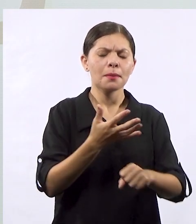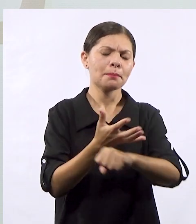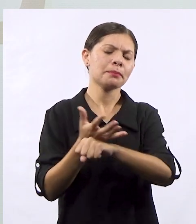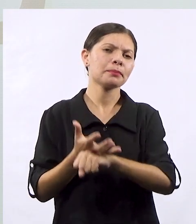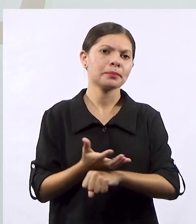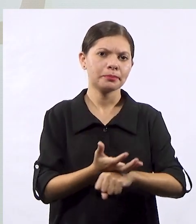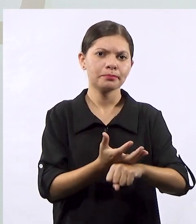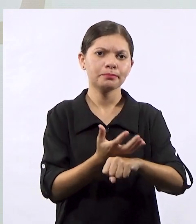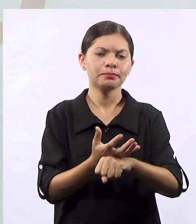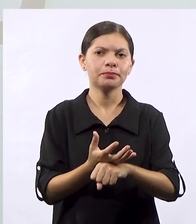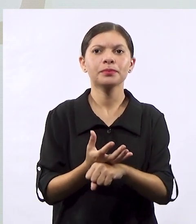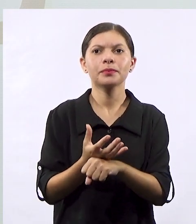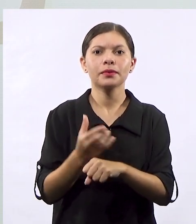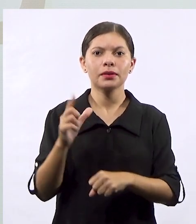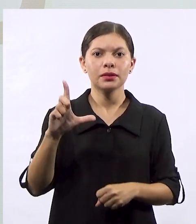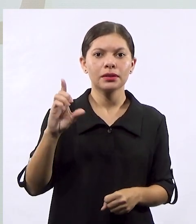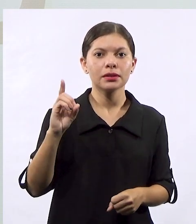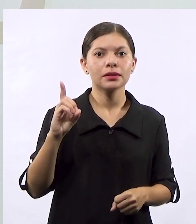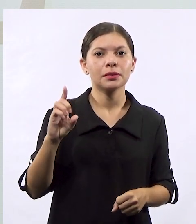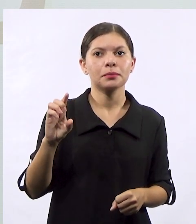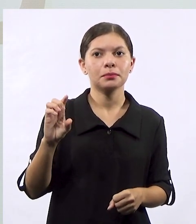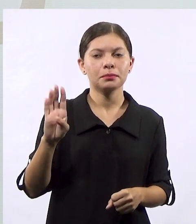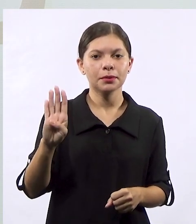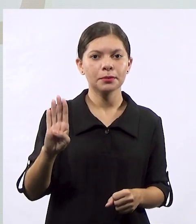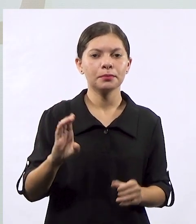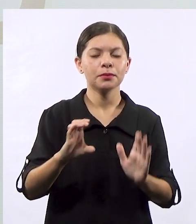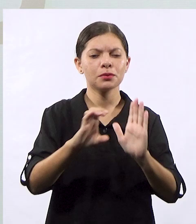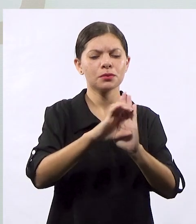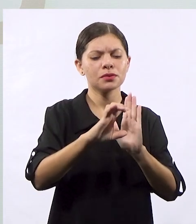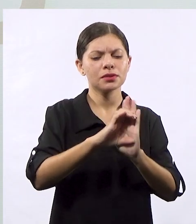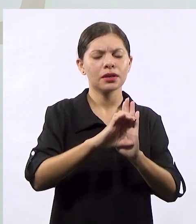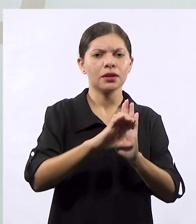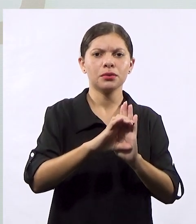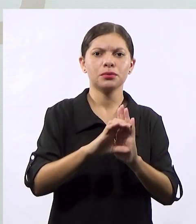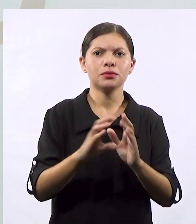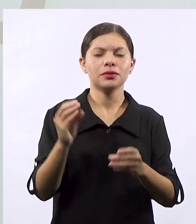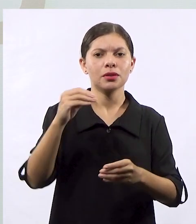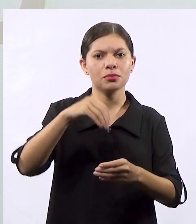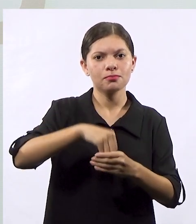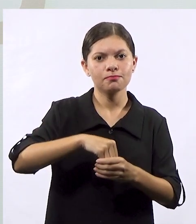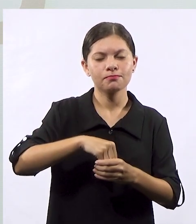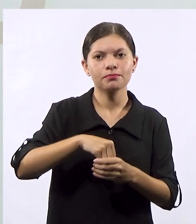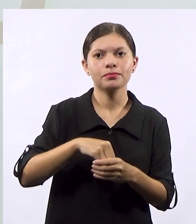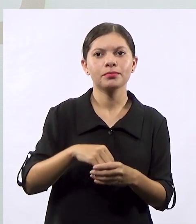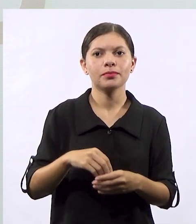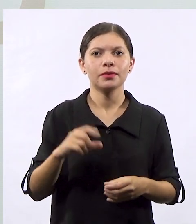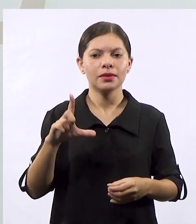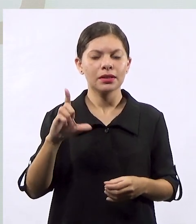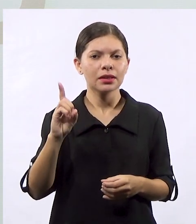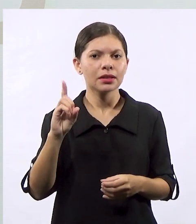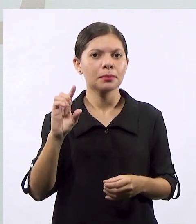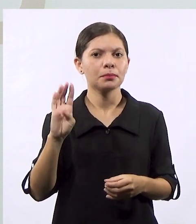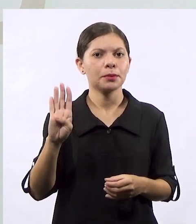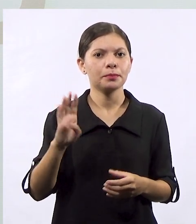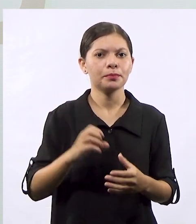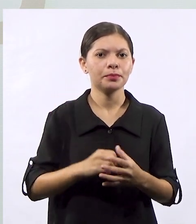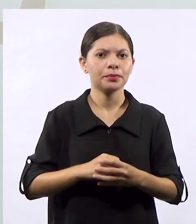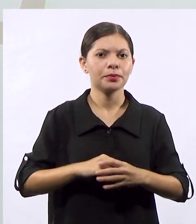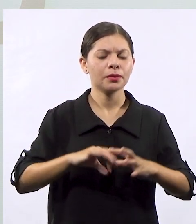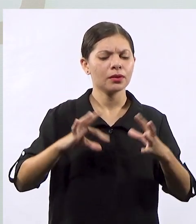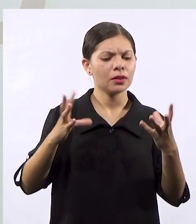são as matérias da LDB, são os conceitos que vão envolver a LDB. Todos os